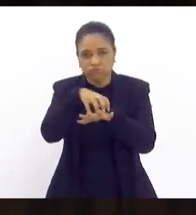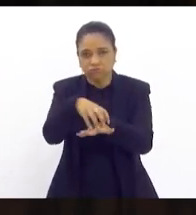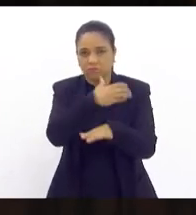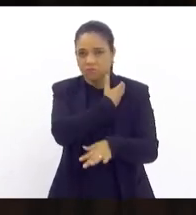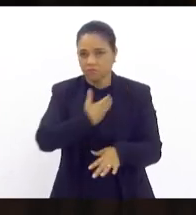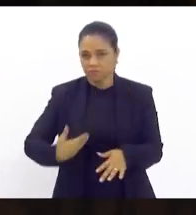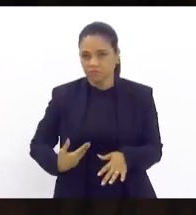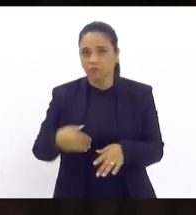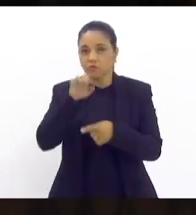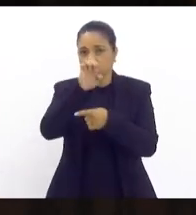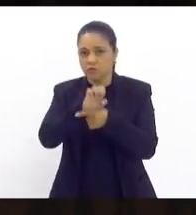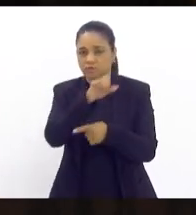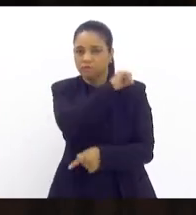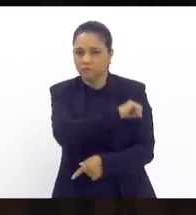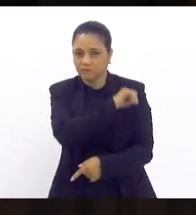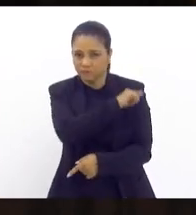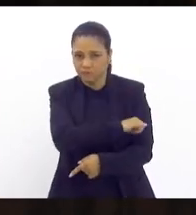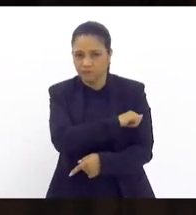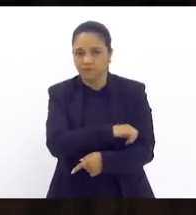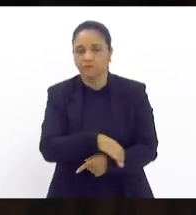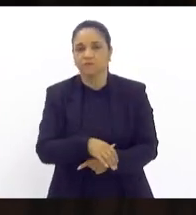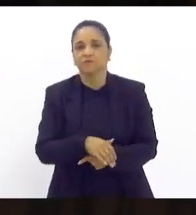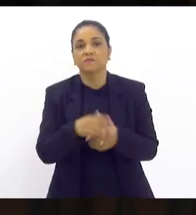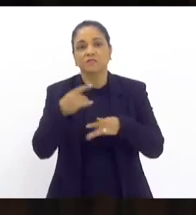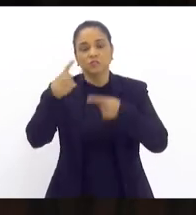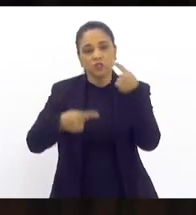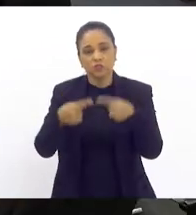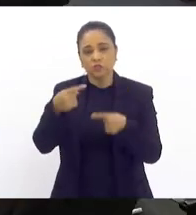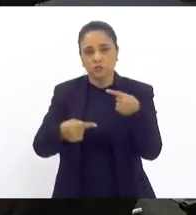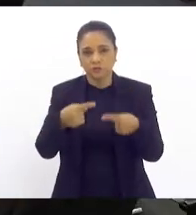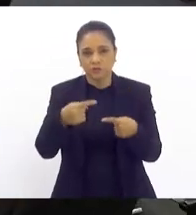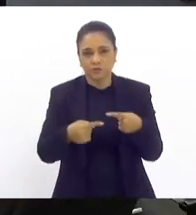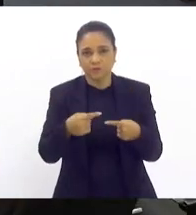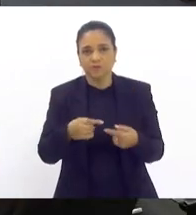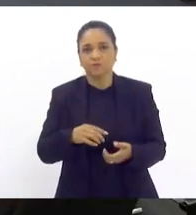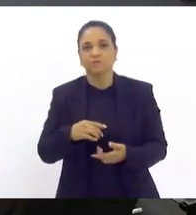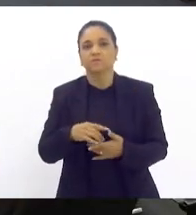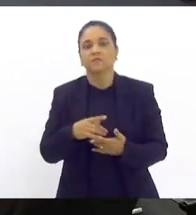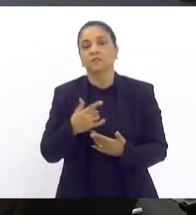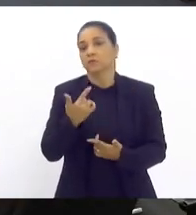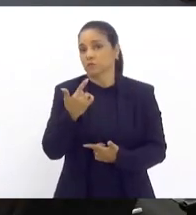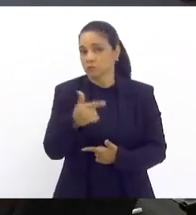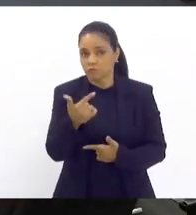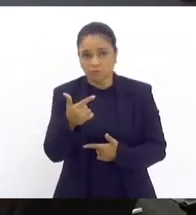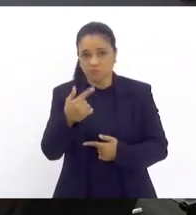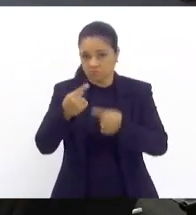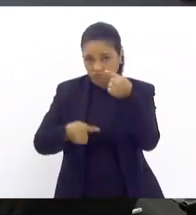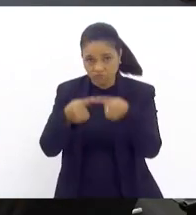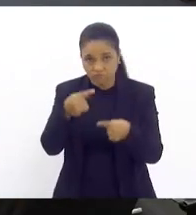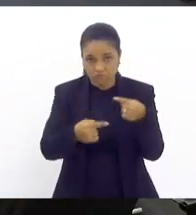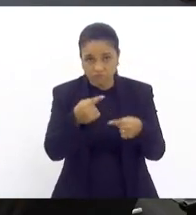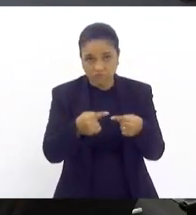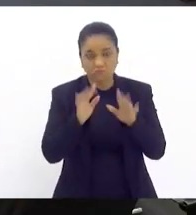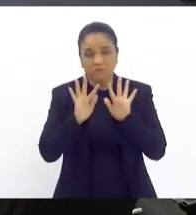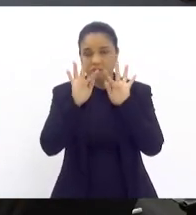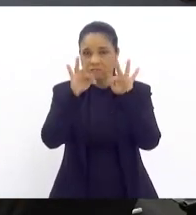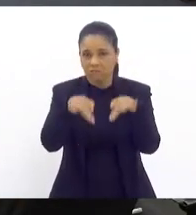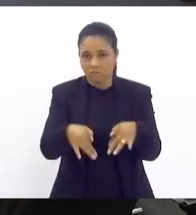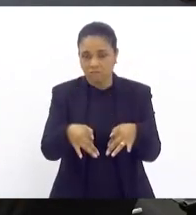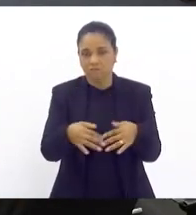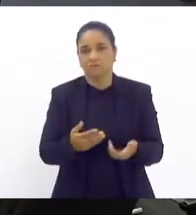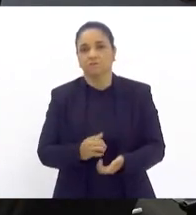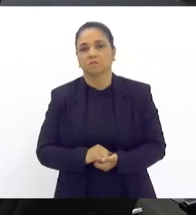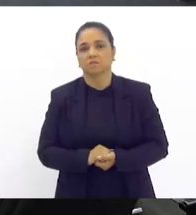no âmbito do Estado do Rio de Janeiro em discussão não havendo Quem Queira discutir encerrar a